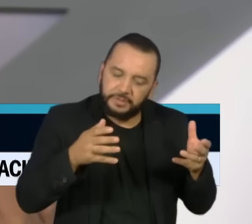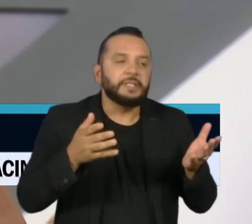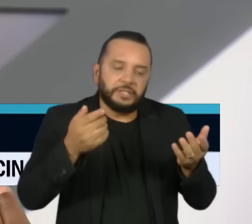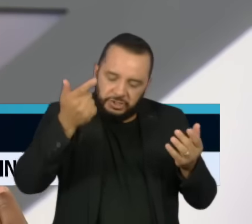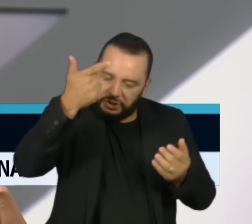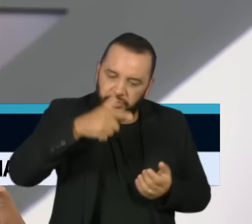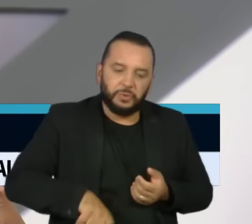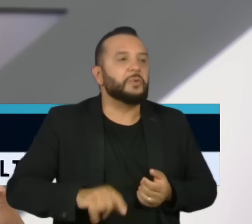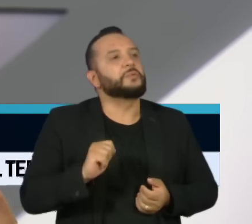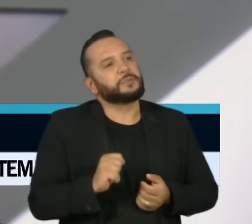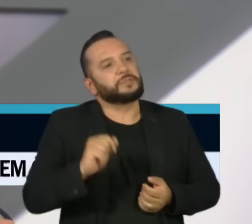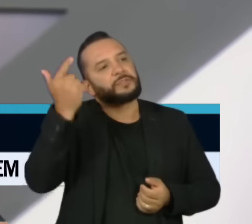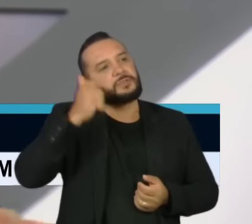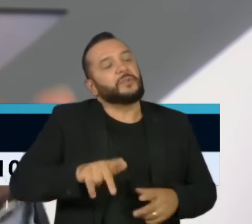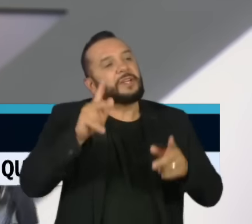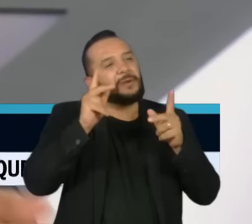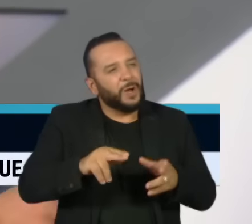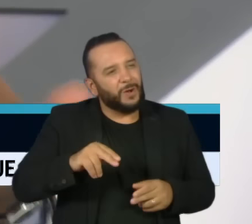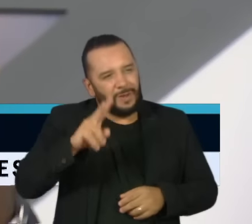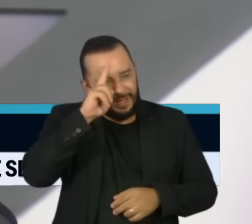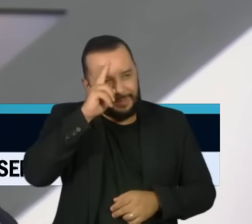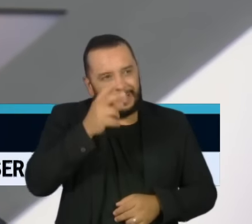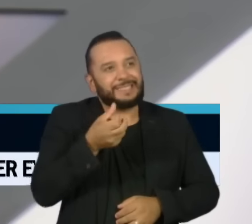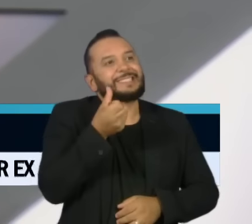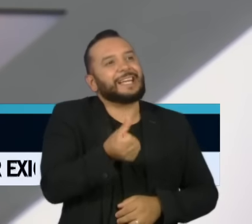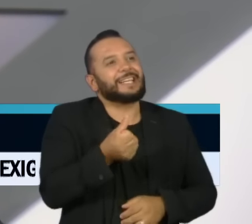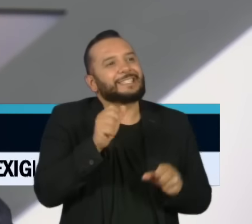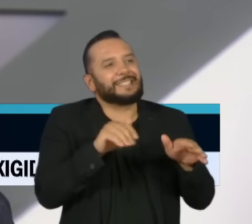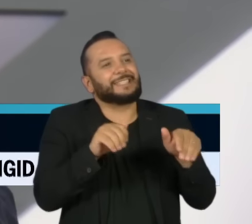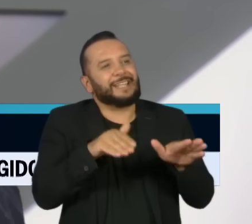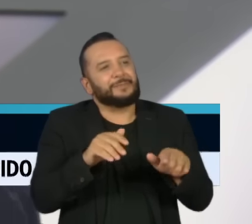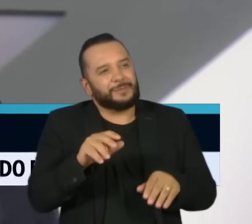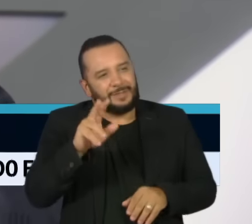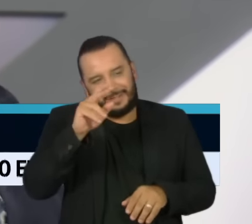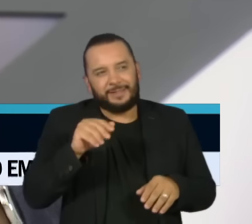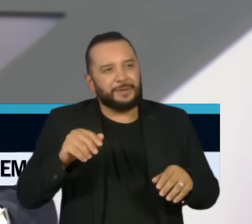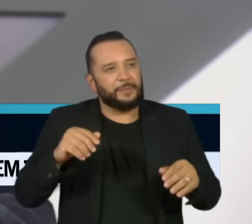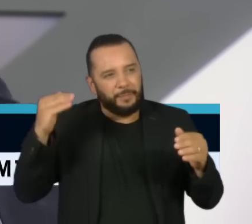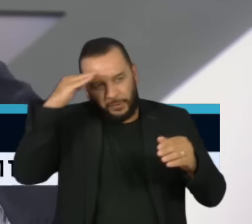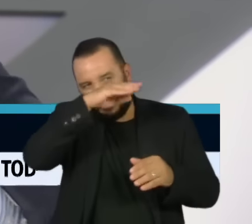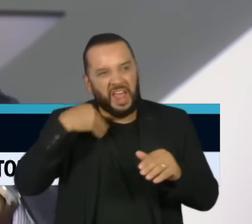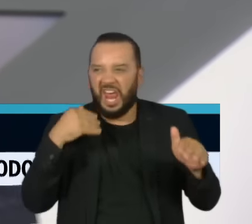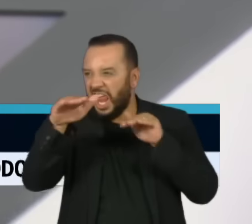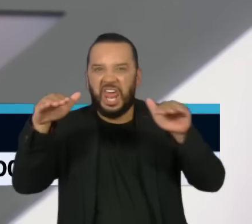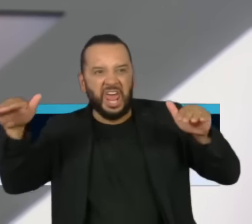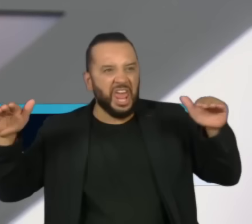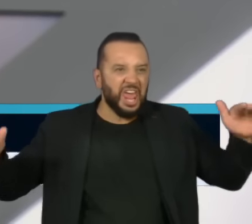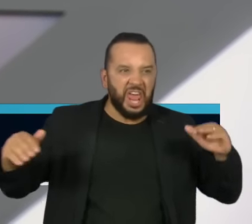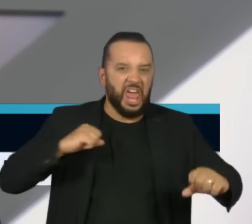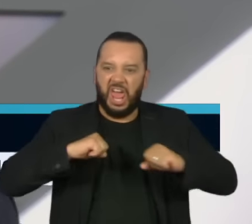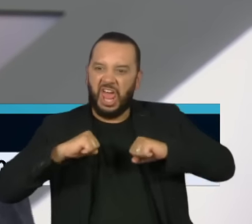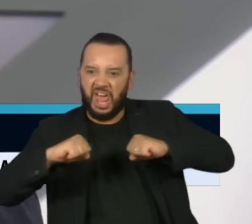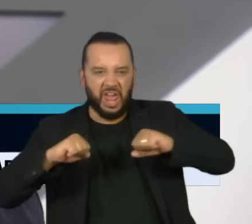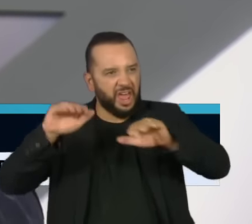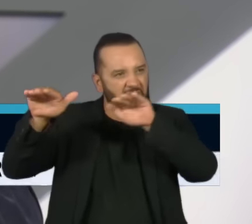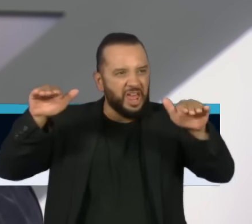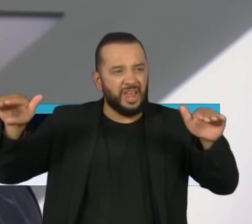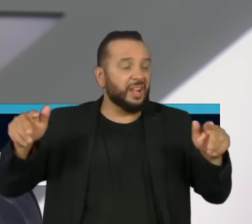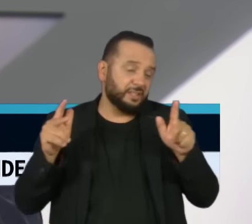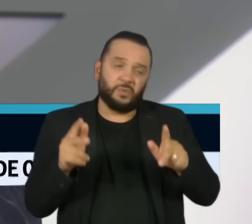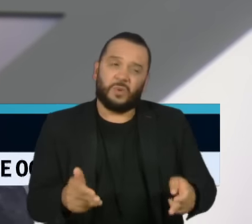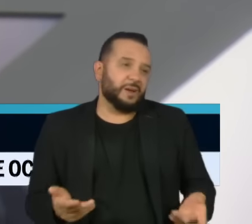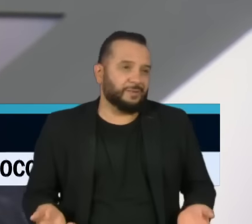6 de setembro. Não é? Ele é o Bolsonaro de 6 de setembro. Então, o conjunto da obra